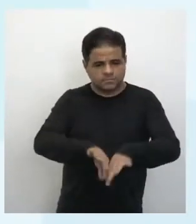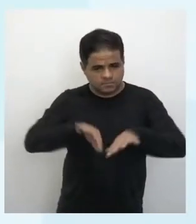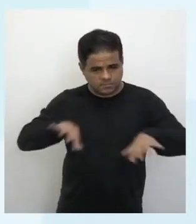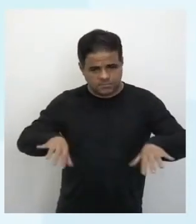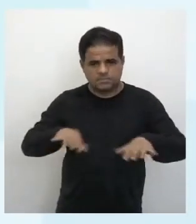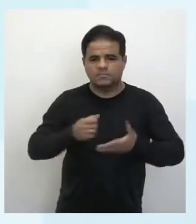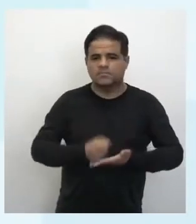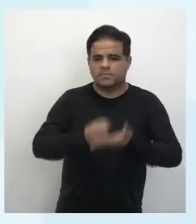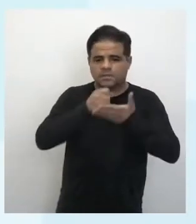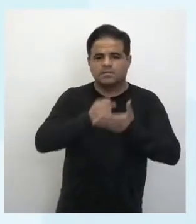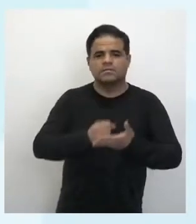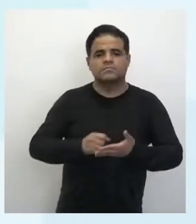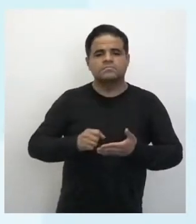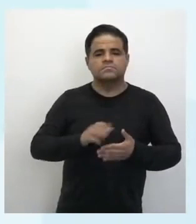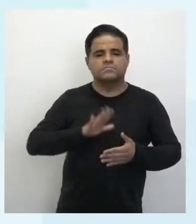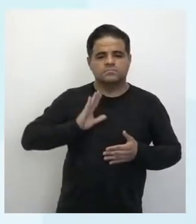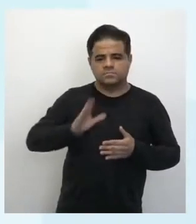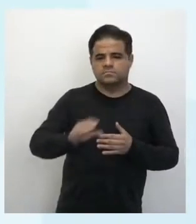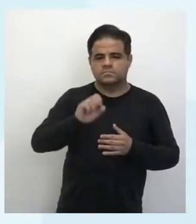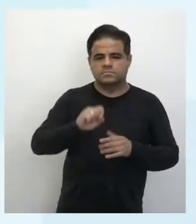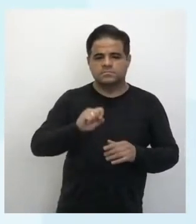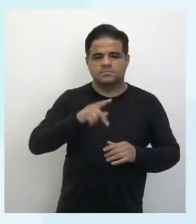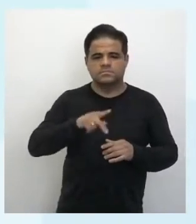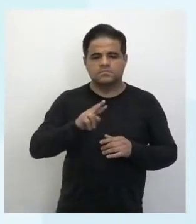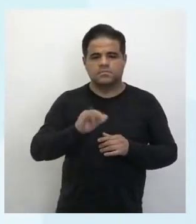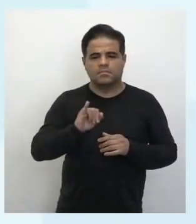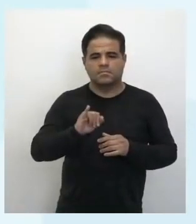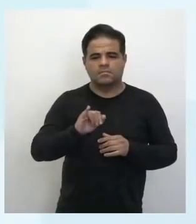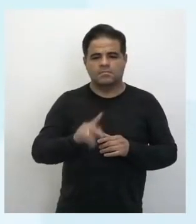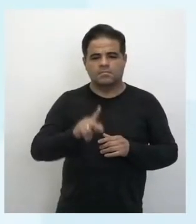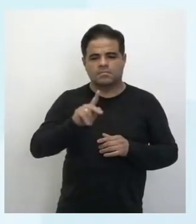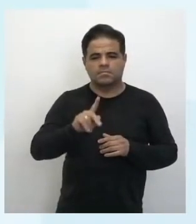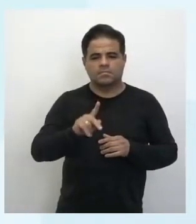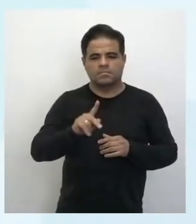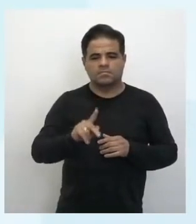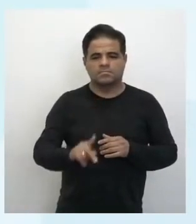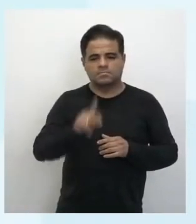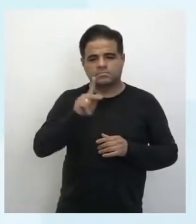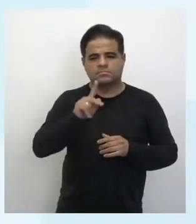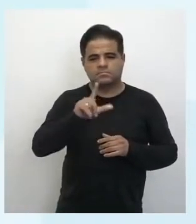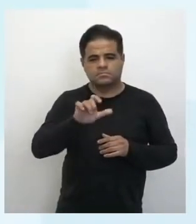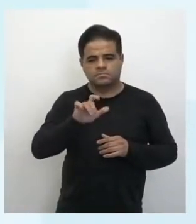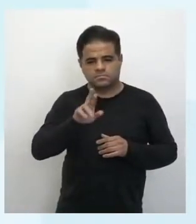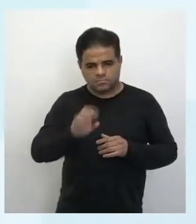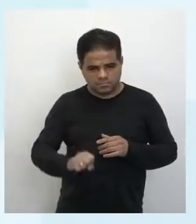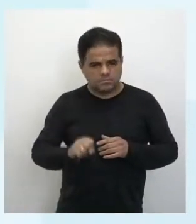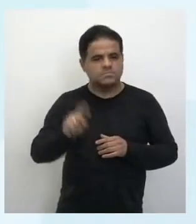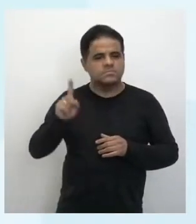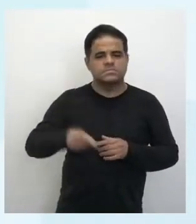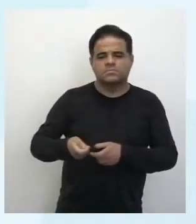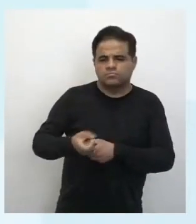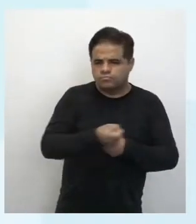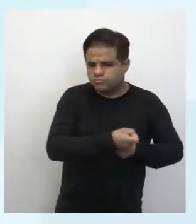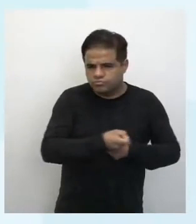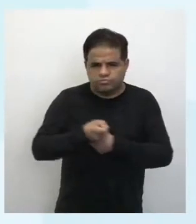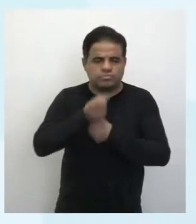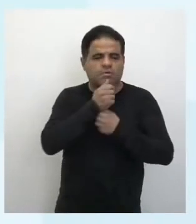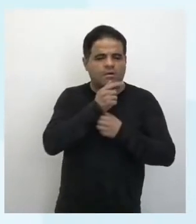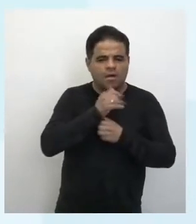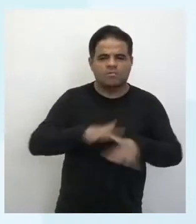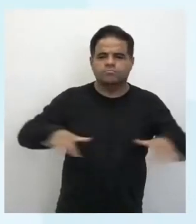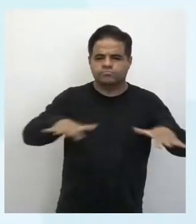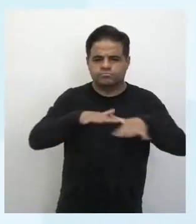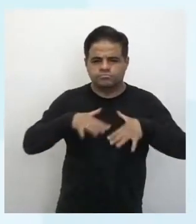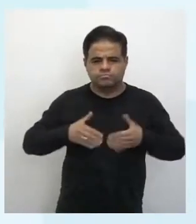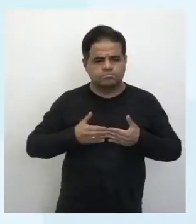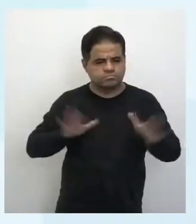banheira leva direto para os sprinklers. Sprinklers, né, que está colocado aí, seriam aqueles jatos de água que ficam nos jardins, né, que